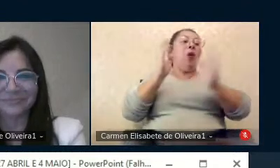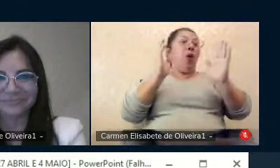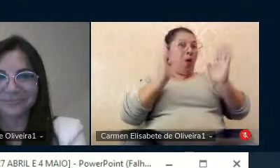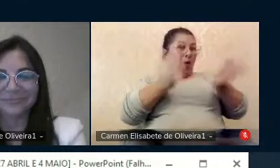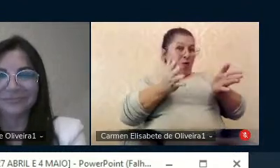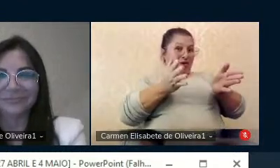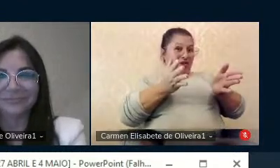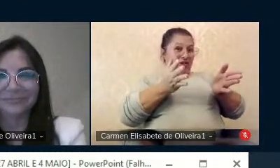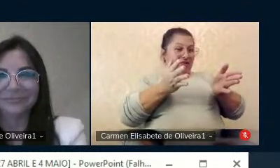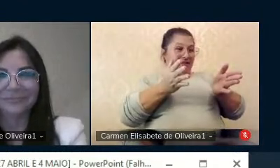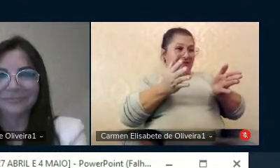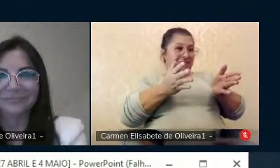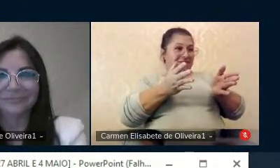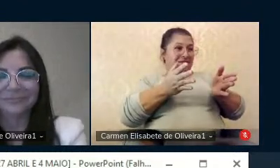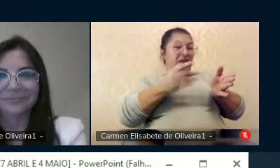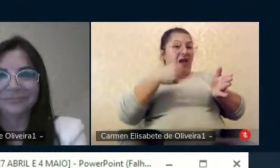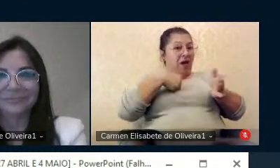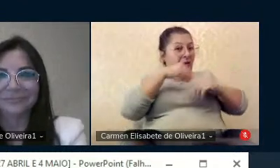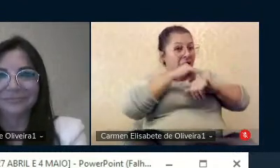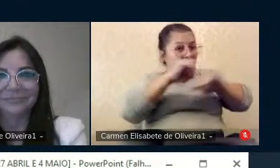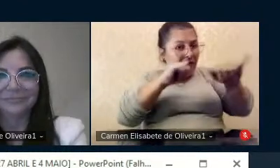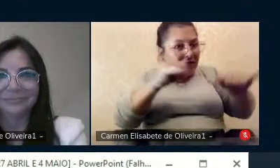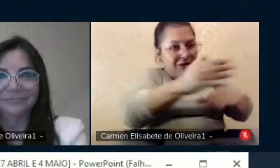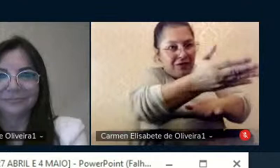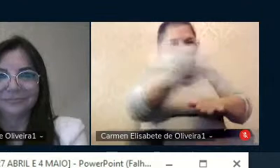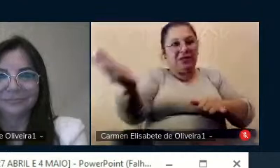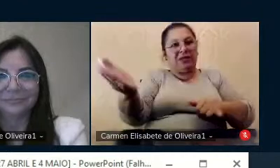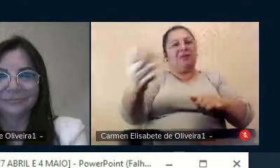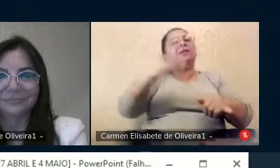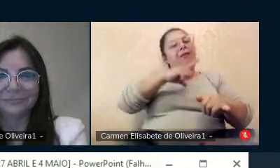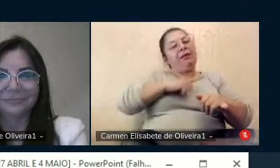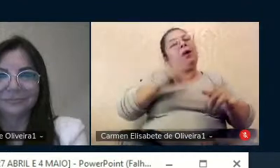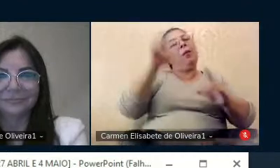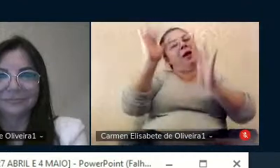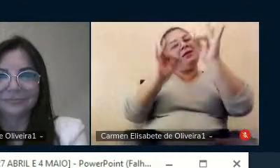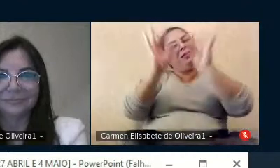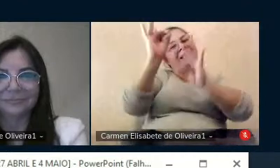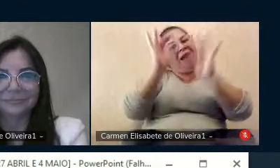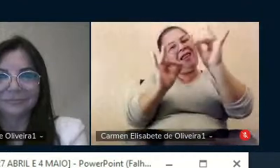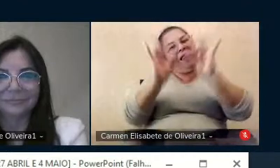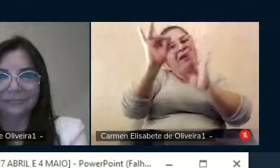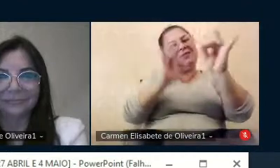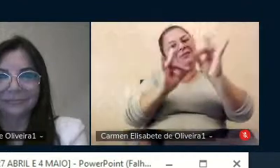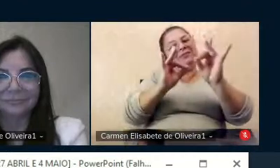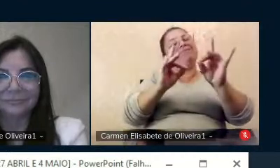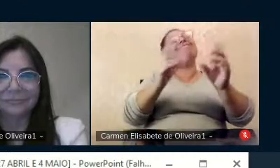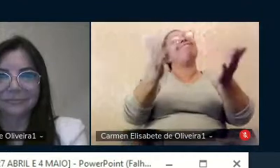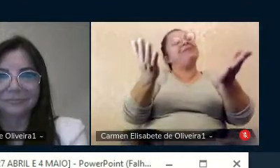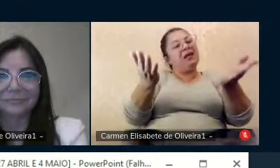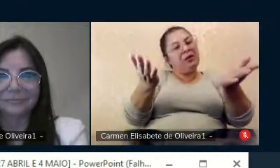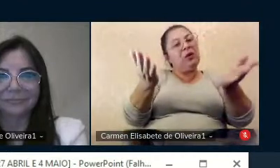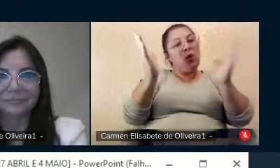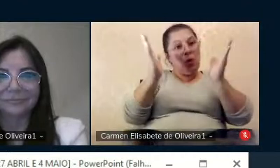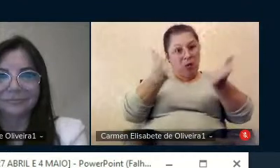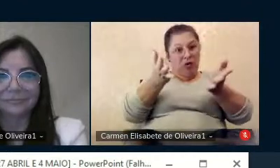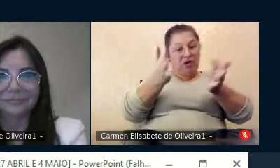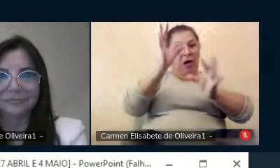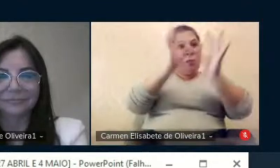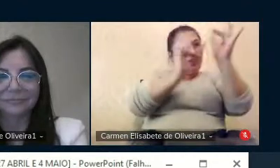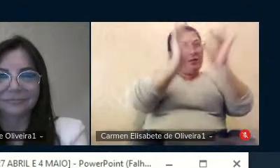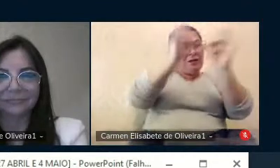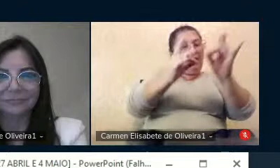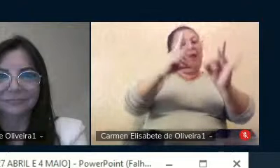falando com vocês que ganharam uma estrela e que estão fazendo dessa estrela um